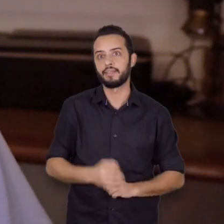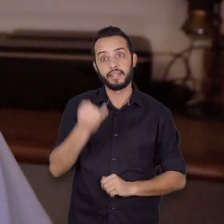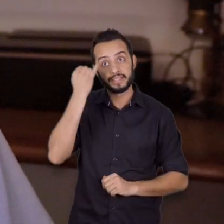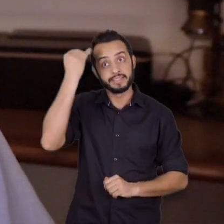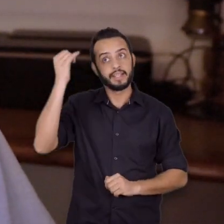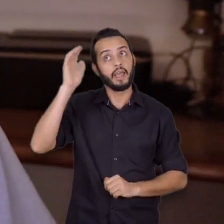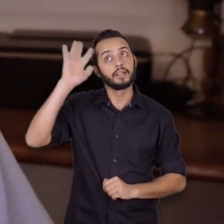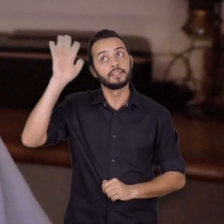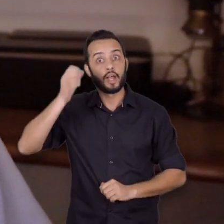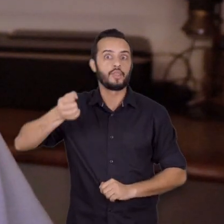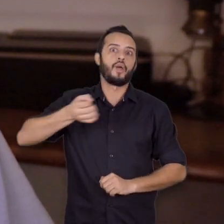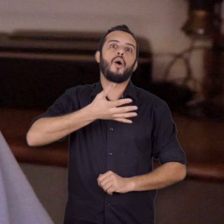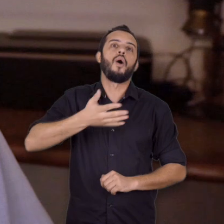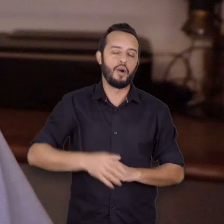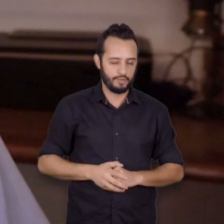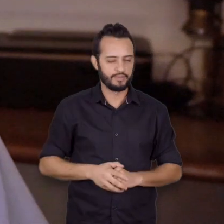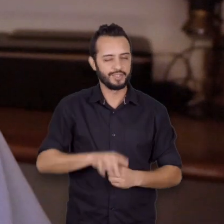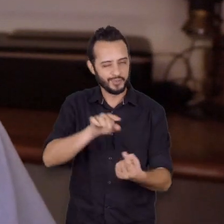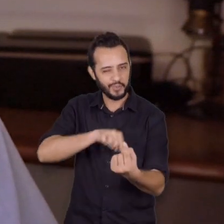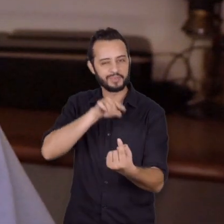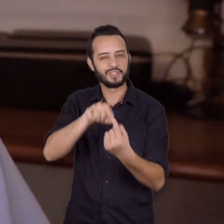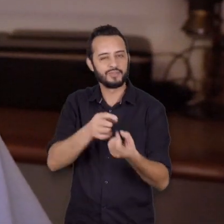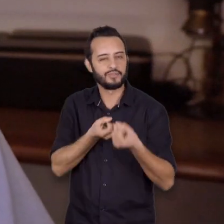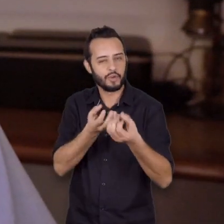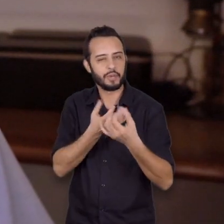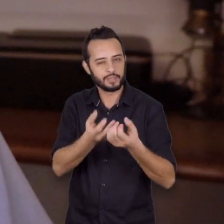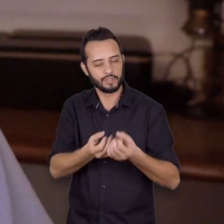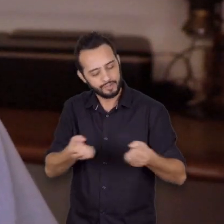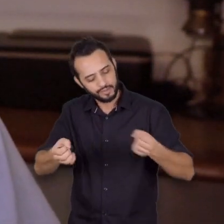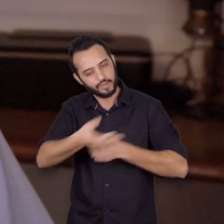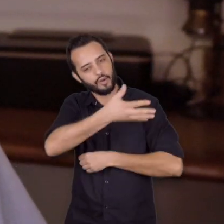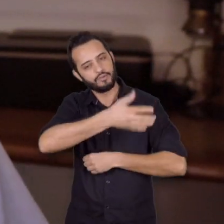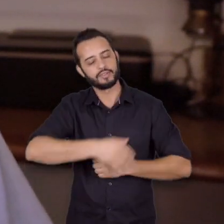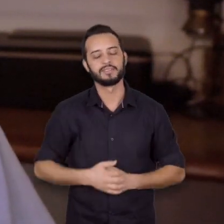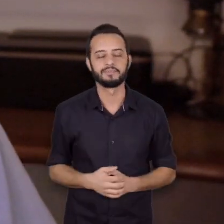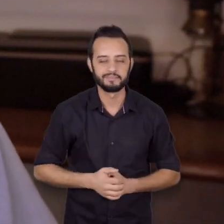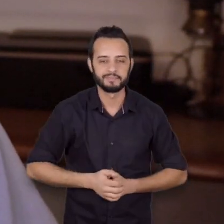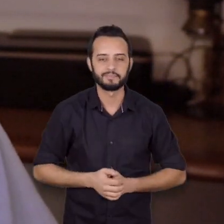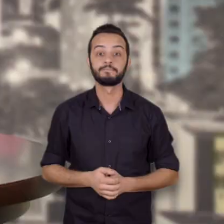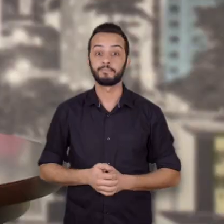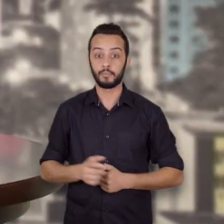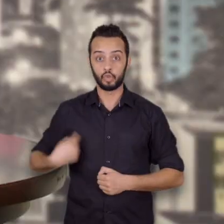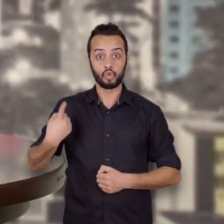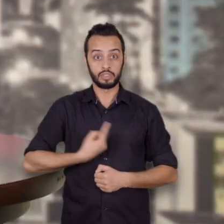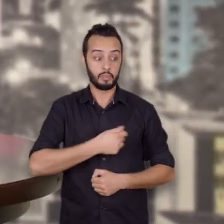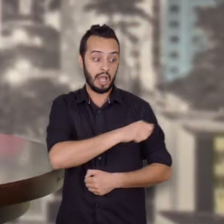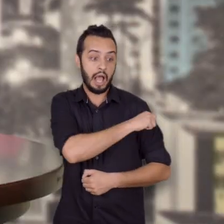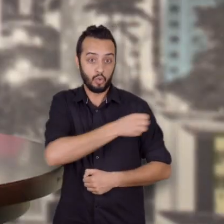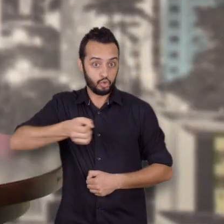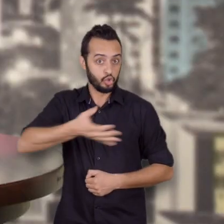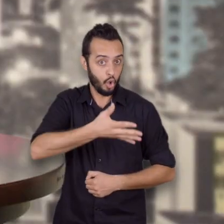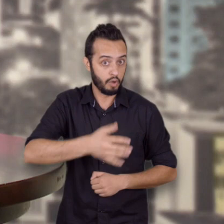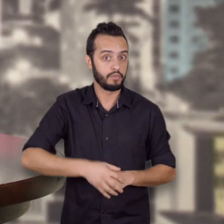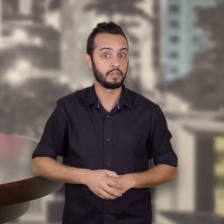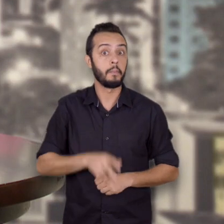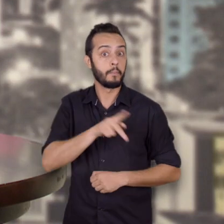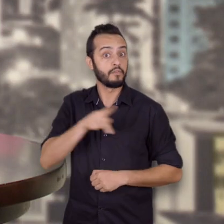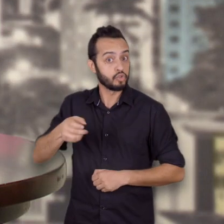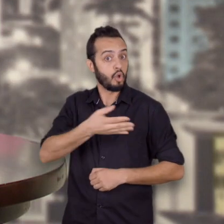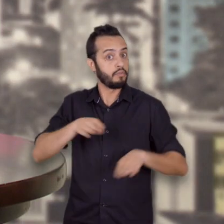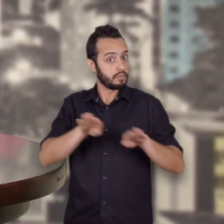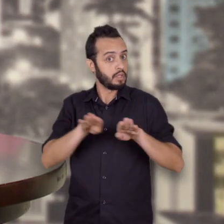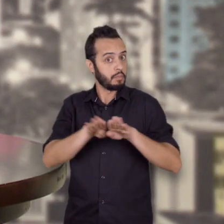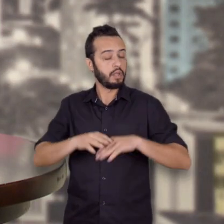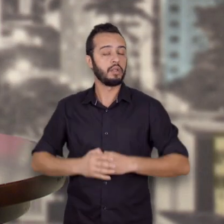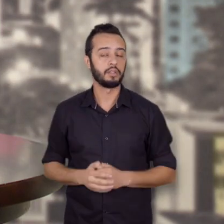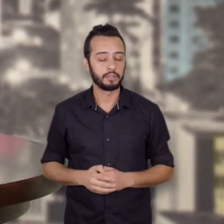de novos conhecimentos, de buscar novas informações e assim por diante. Nós temos novos alunos, nós